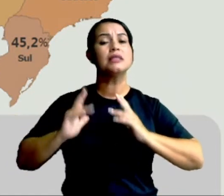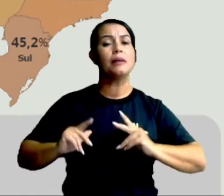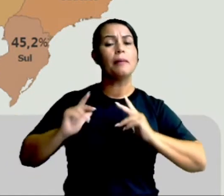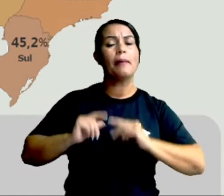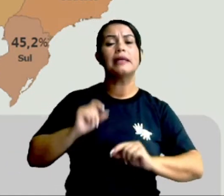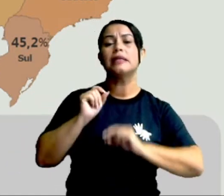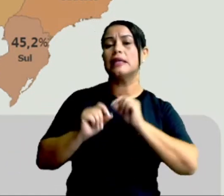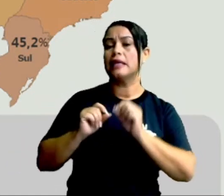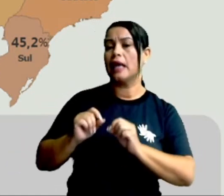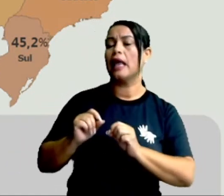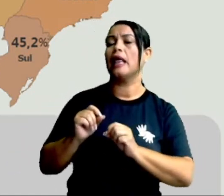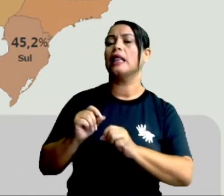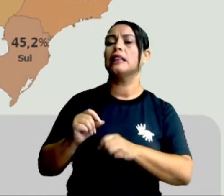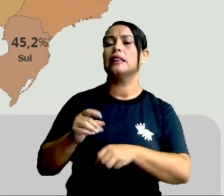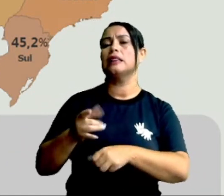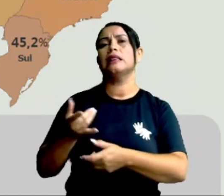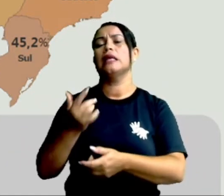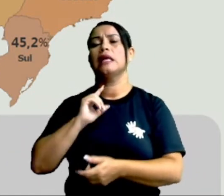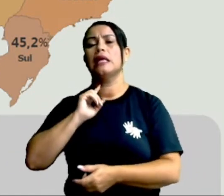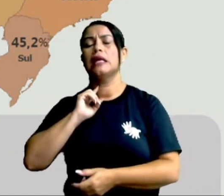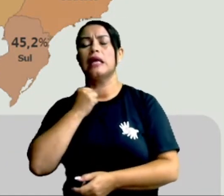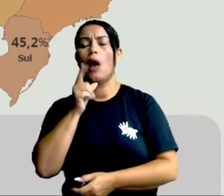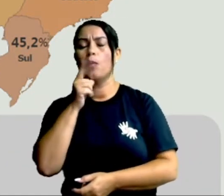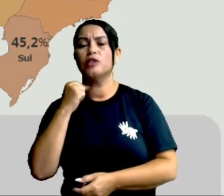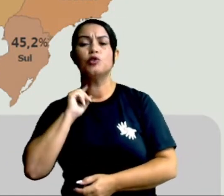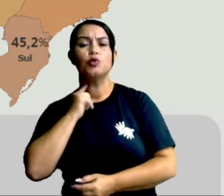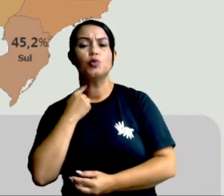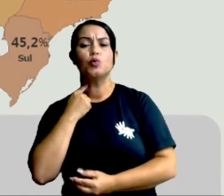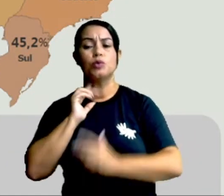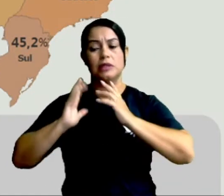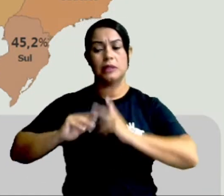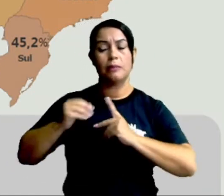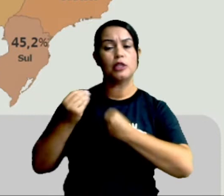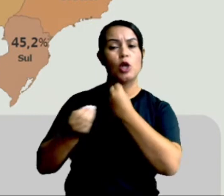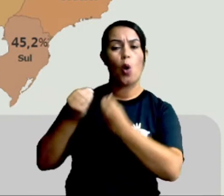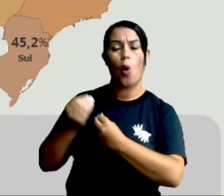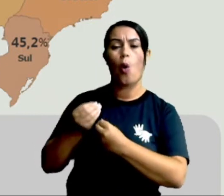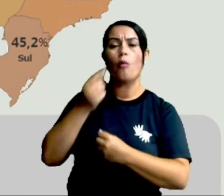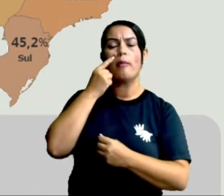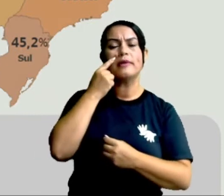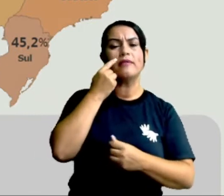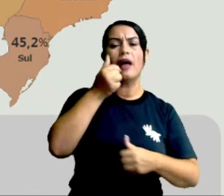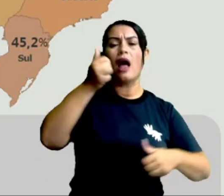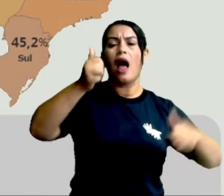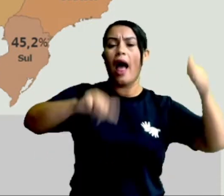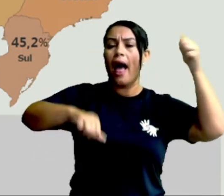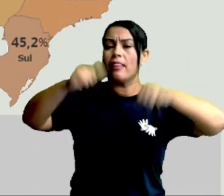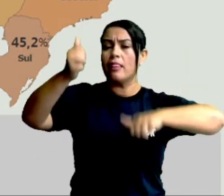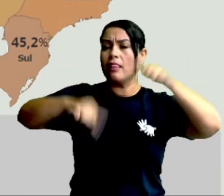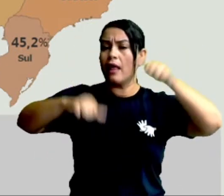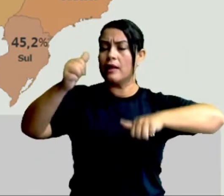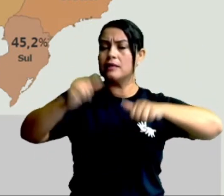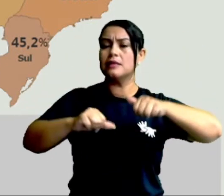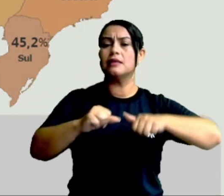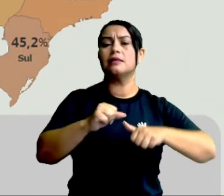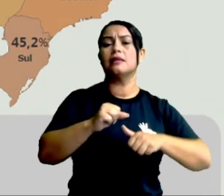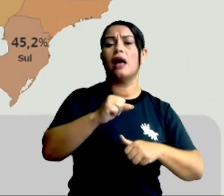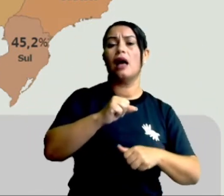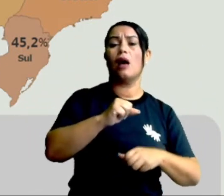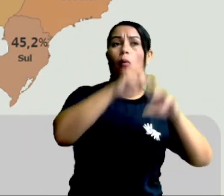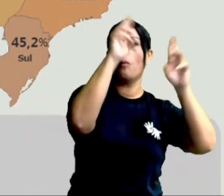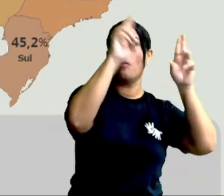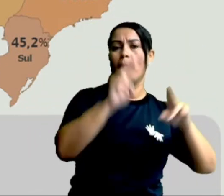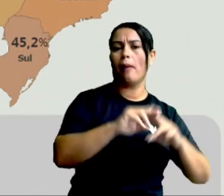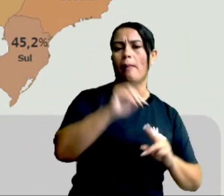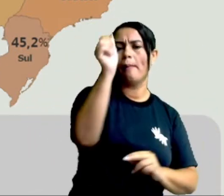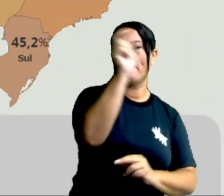nas diferentes regiões do nosso Brasil. E a gente vai observar, analisando primeiro o mapinha azul em relação ao tratamento da água, a